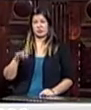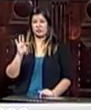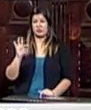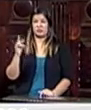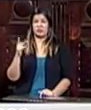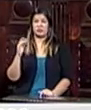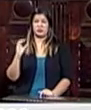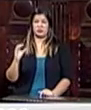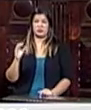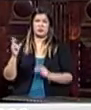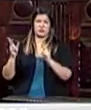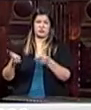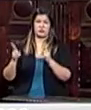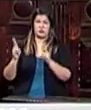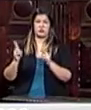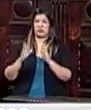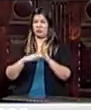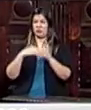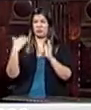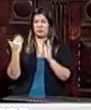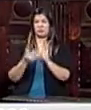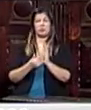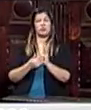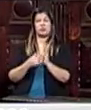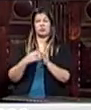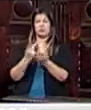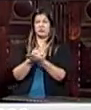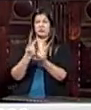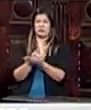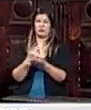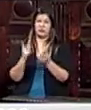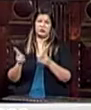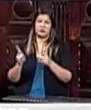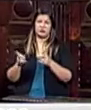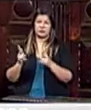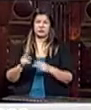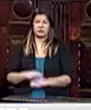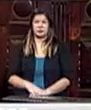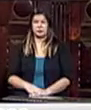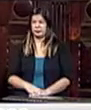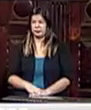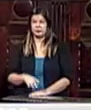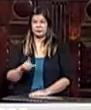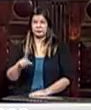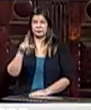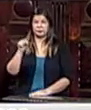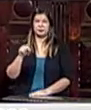continuidade a todos os crimes de lesa pátria. Foi reeleito.